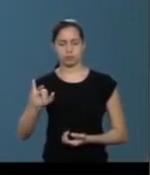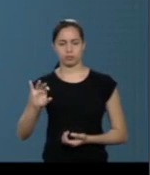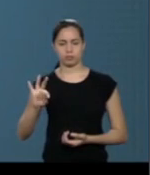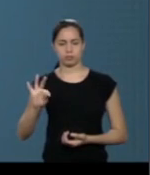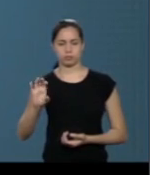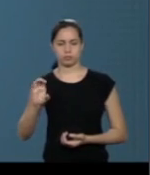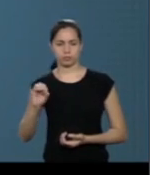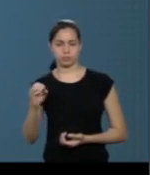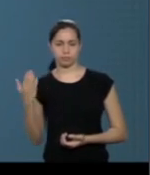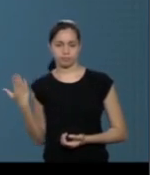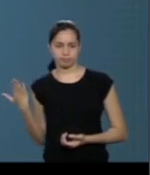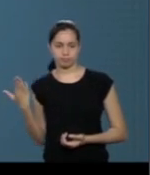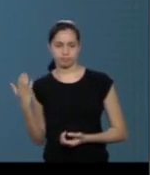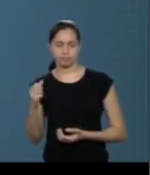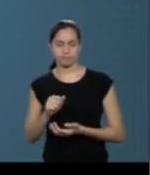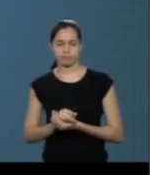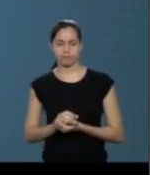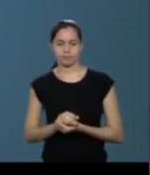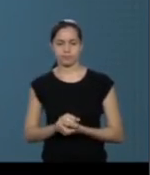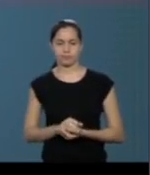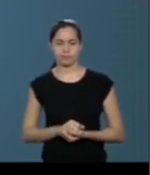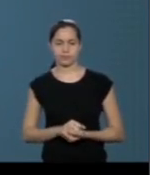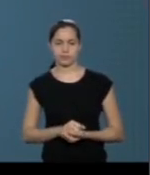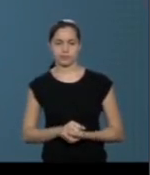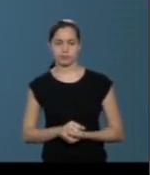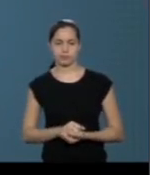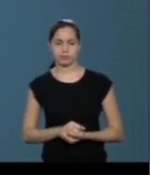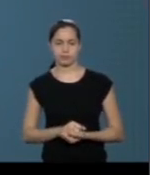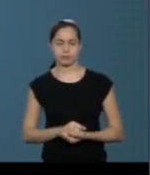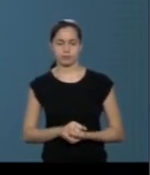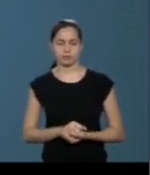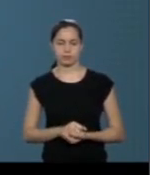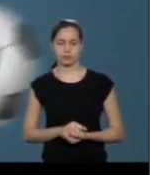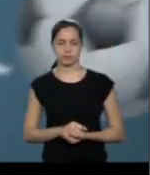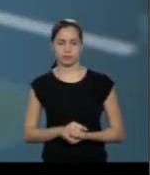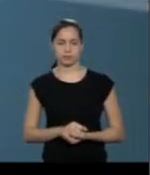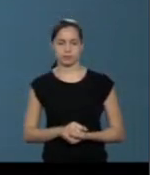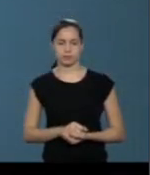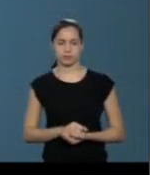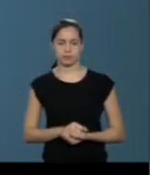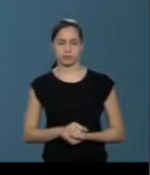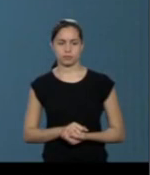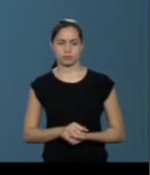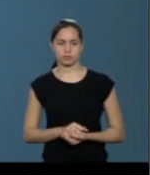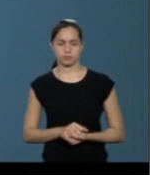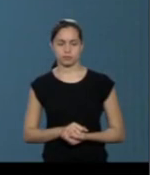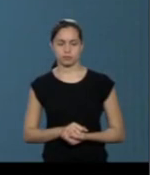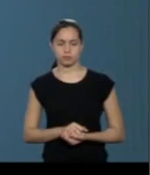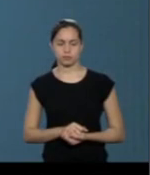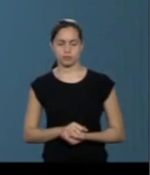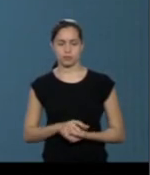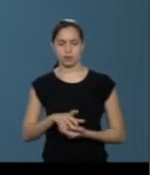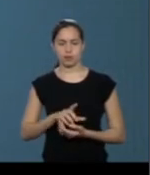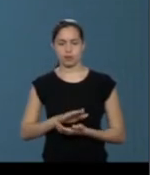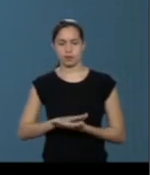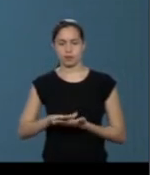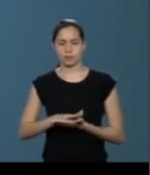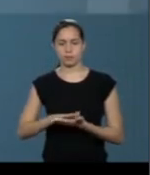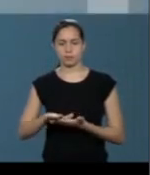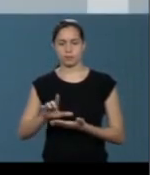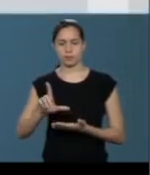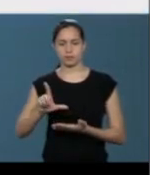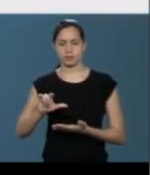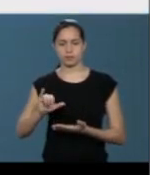há deslizamento ou tendência de deslizamento entre as superfícies de contato. Por mais lisas que pareçam a olho nu, as